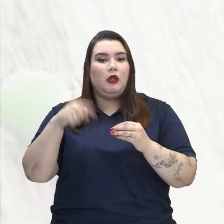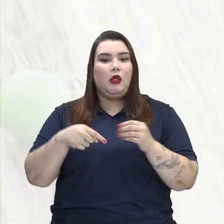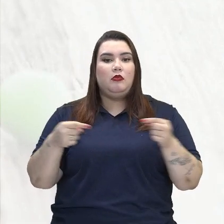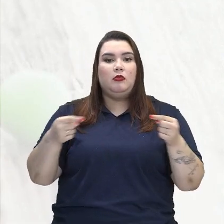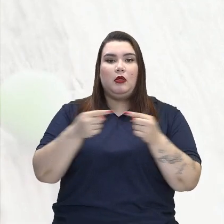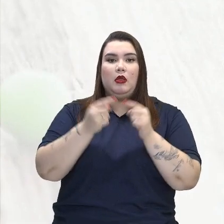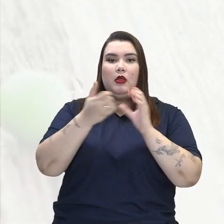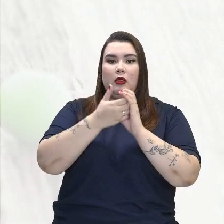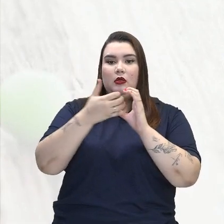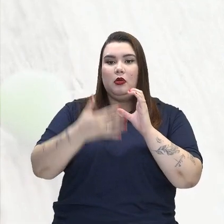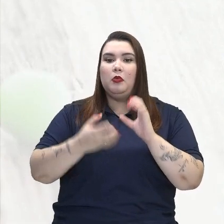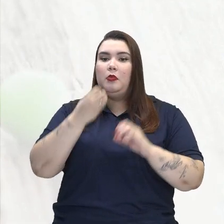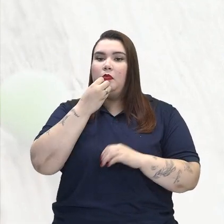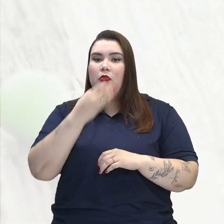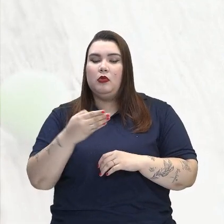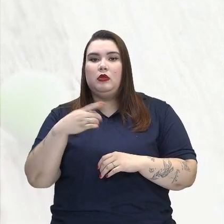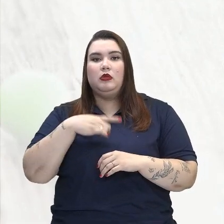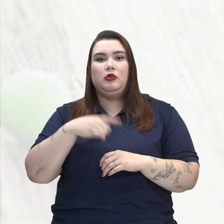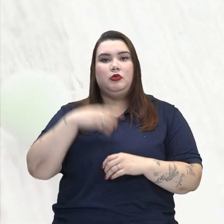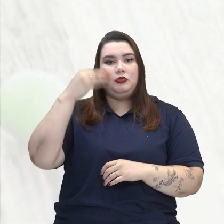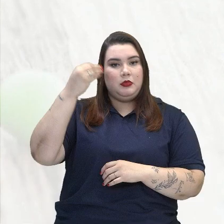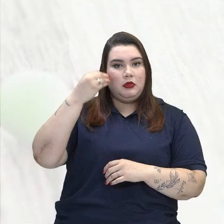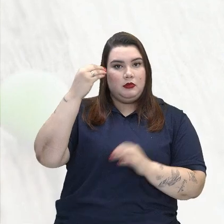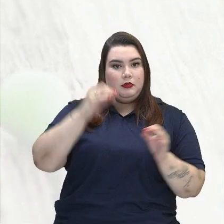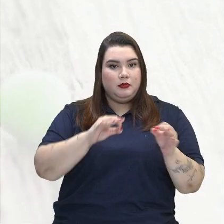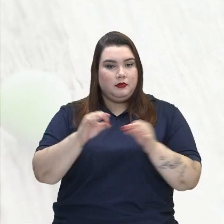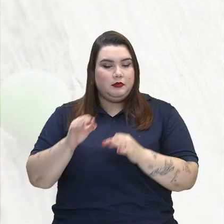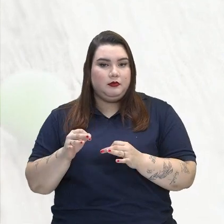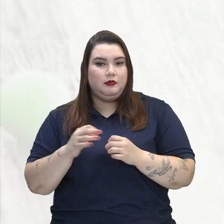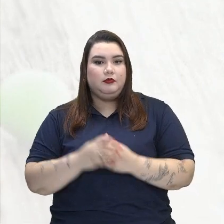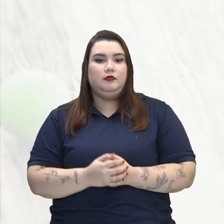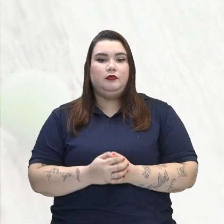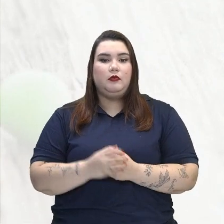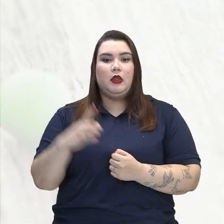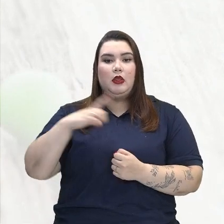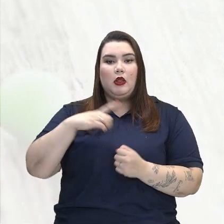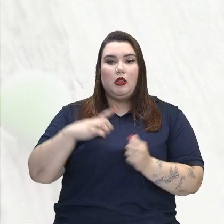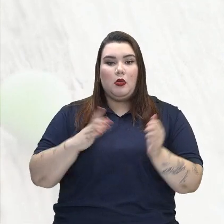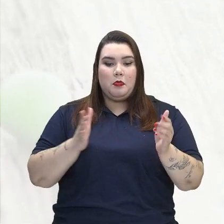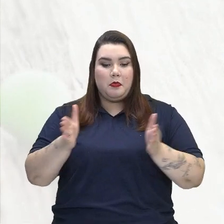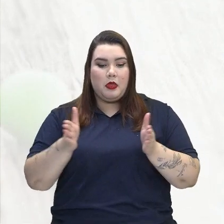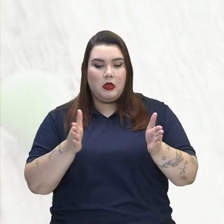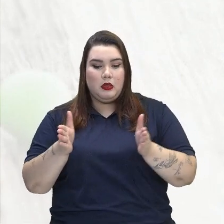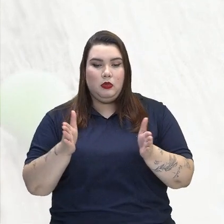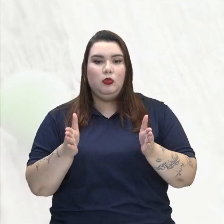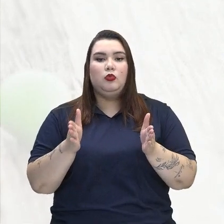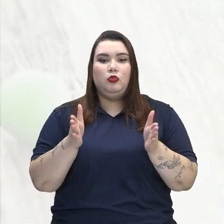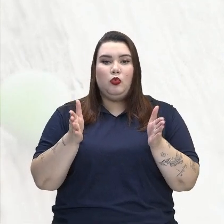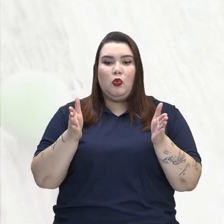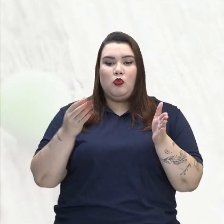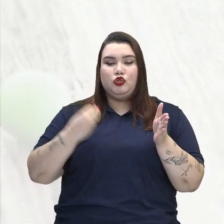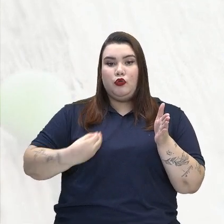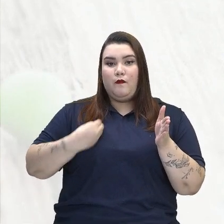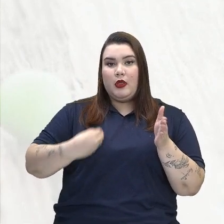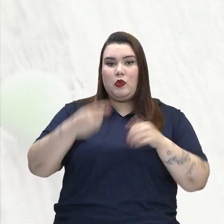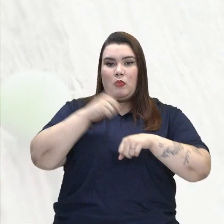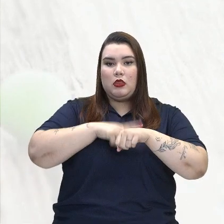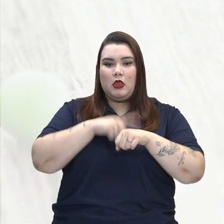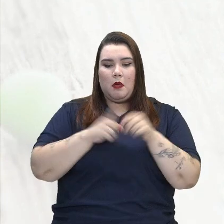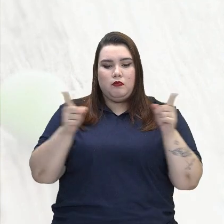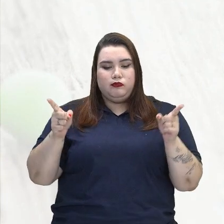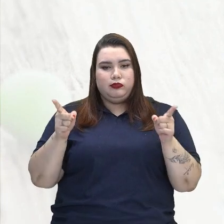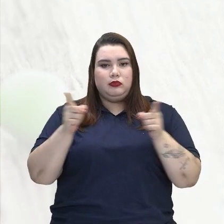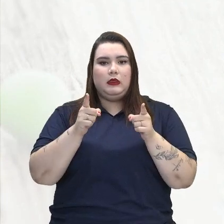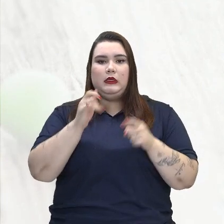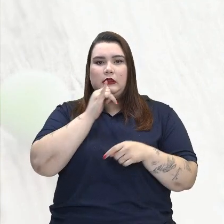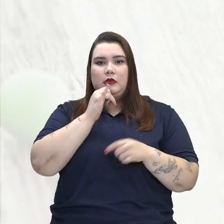aspecto bom para ele realizar esse experimento. Elas têm um ciclo de vida curto, ou seja, durante um